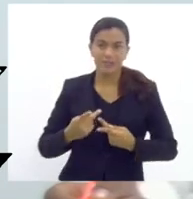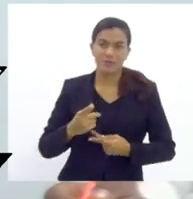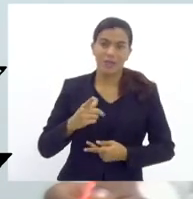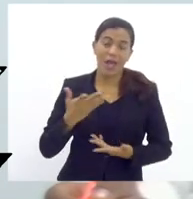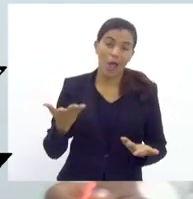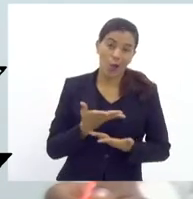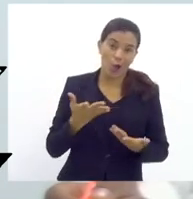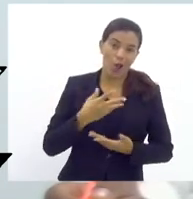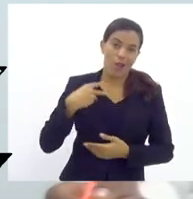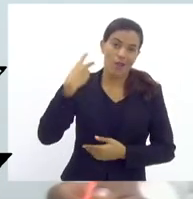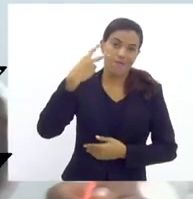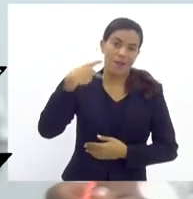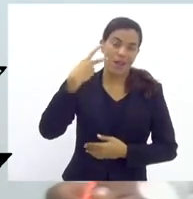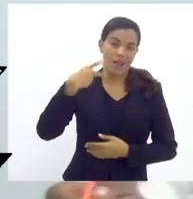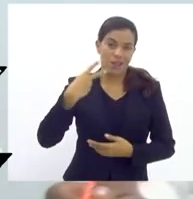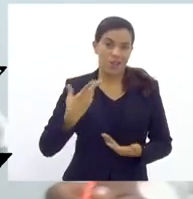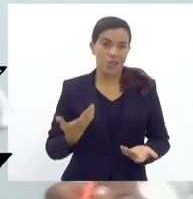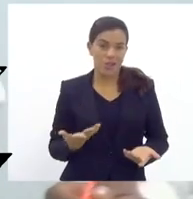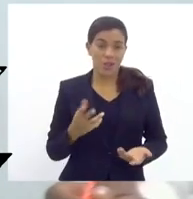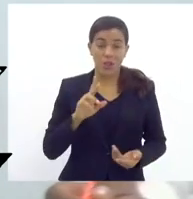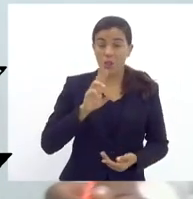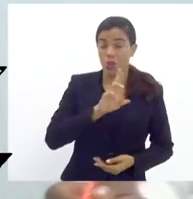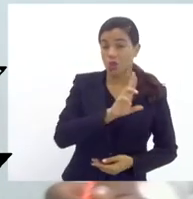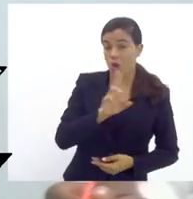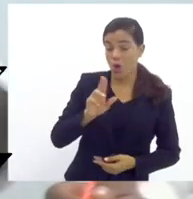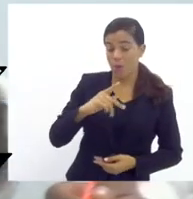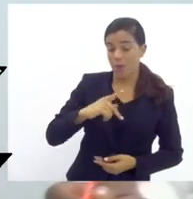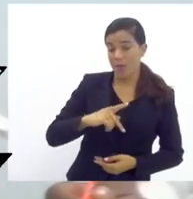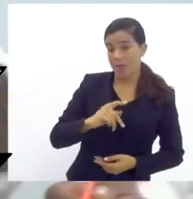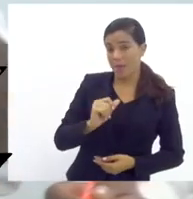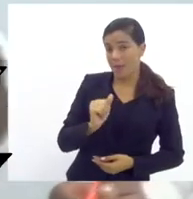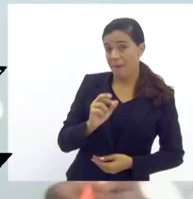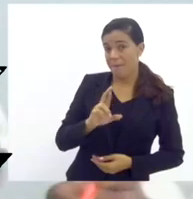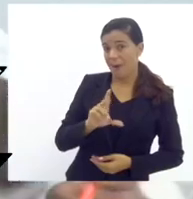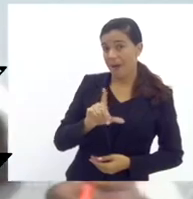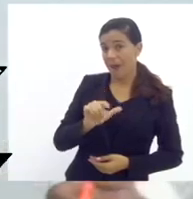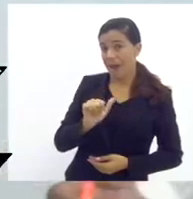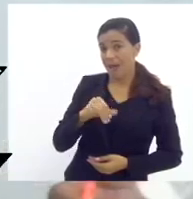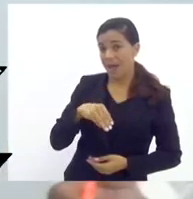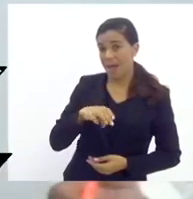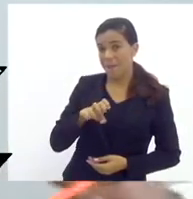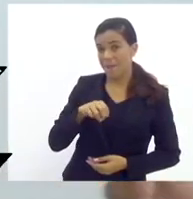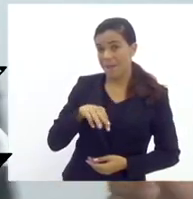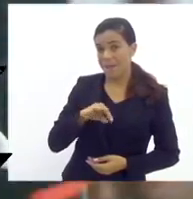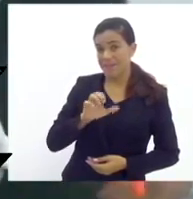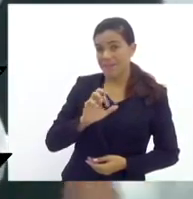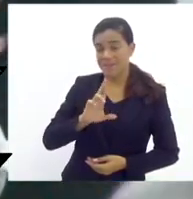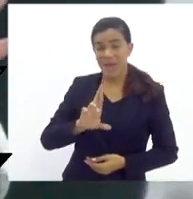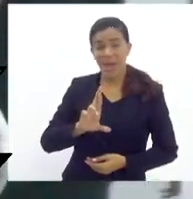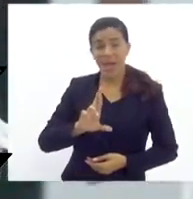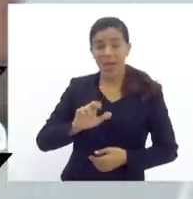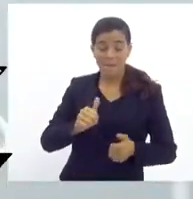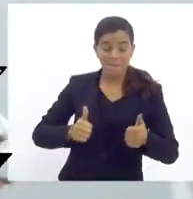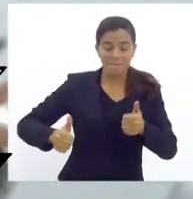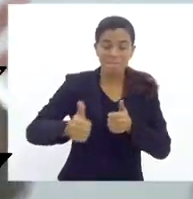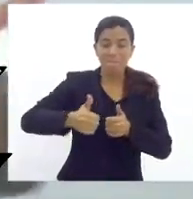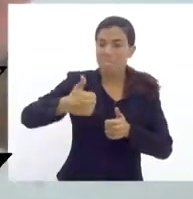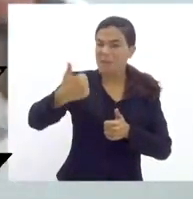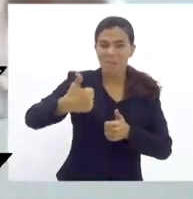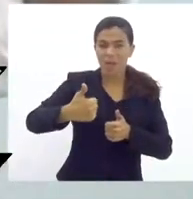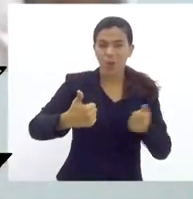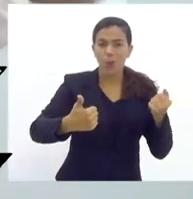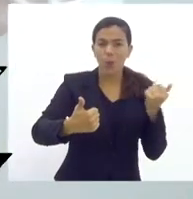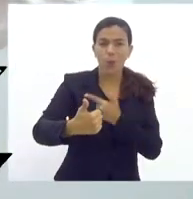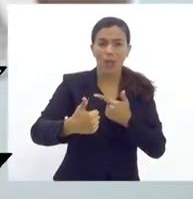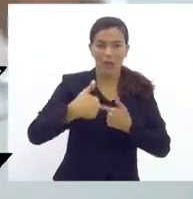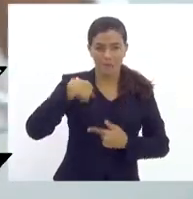parlamentar e o nome parlamentar ele consegue chegar antes da minha cor aí as pessoas ficam assim